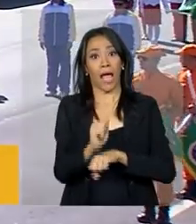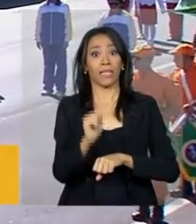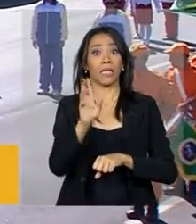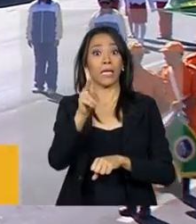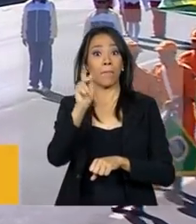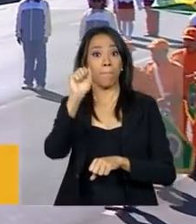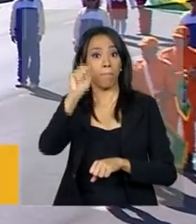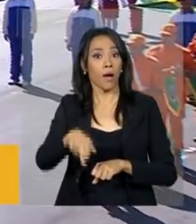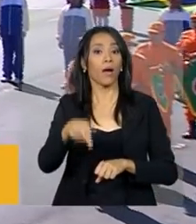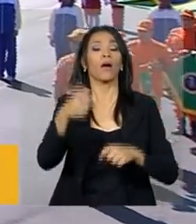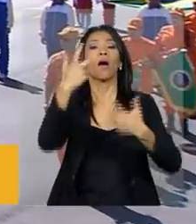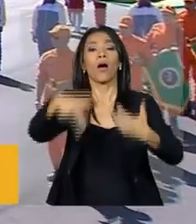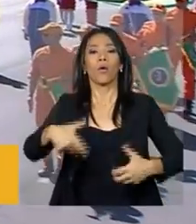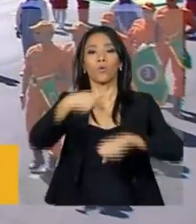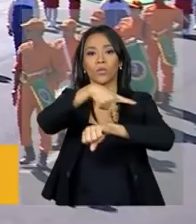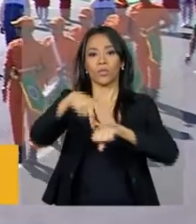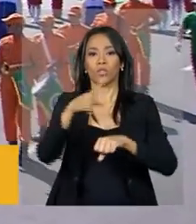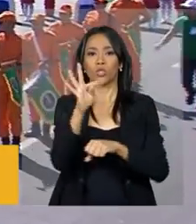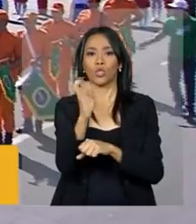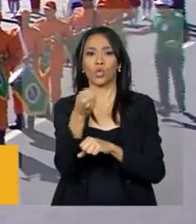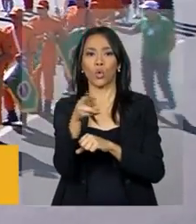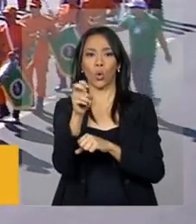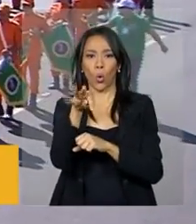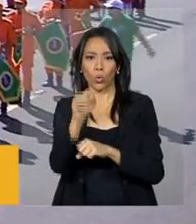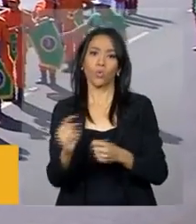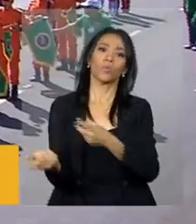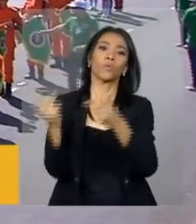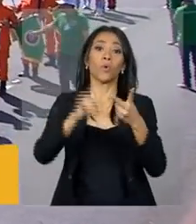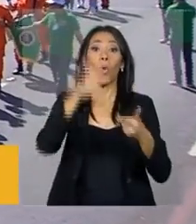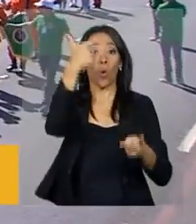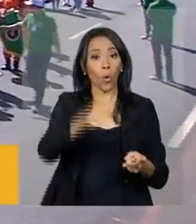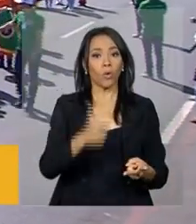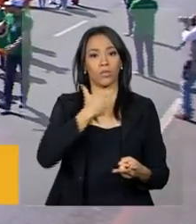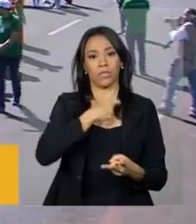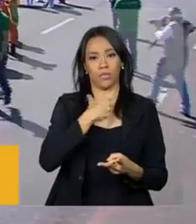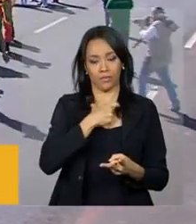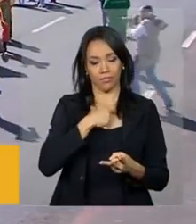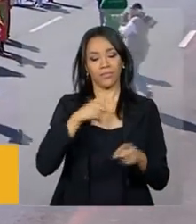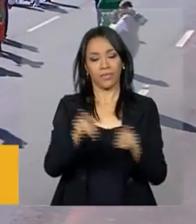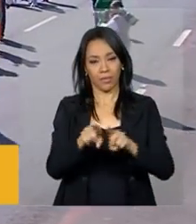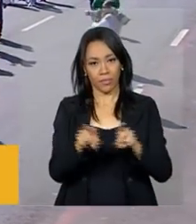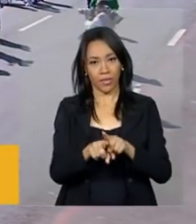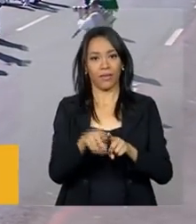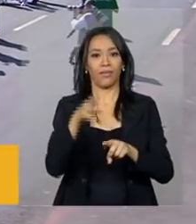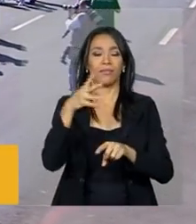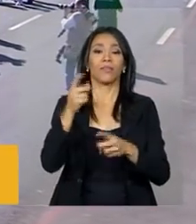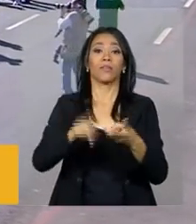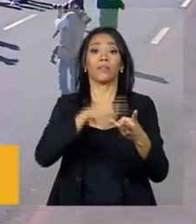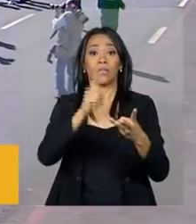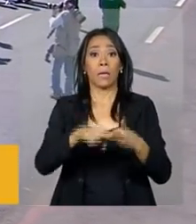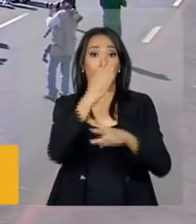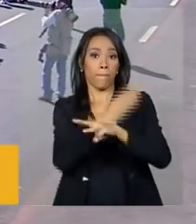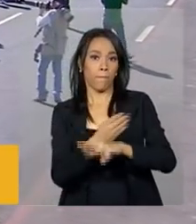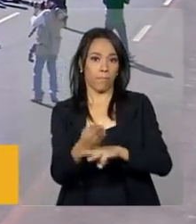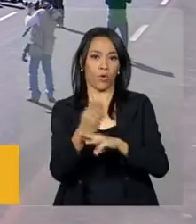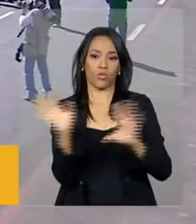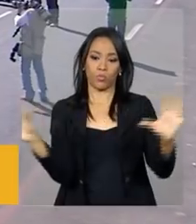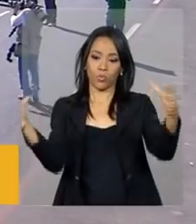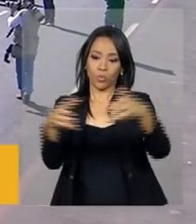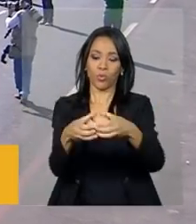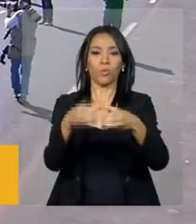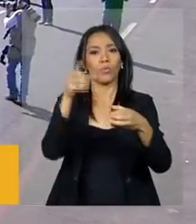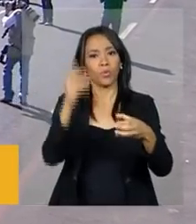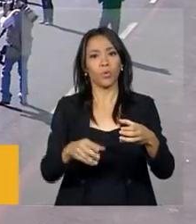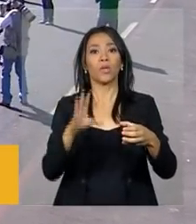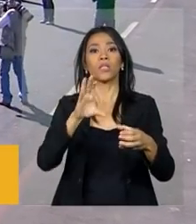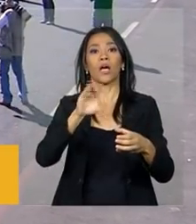Toronto em 2015, prata no individual geral na Copa do Mundo de Glasgow, bronze por equipes na Copa do Mundo